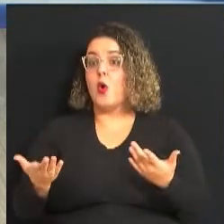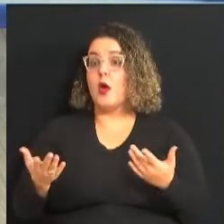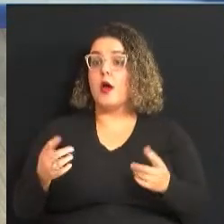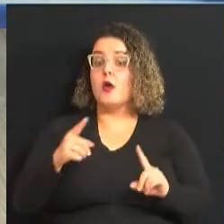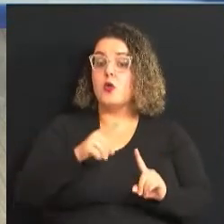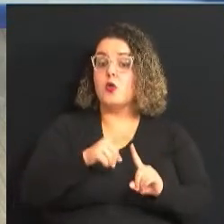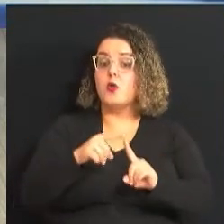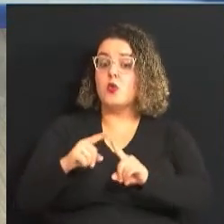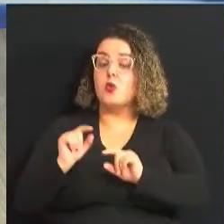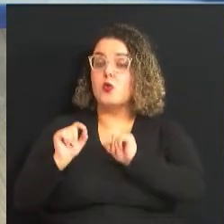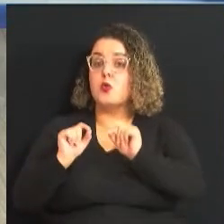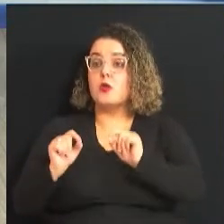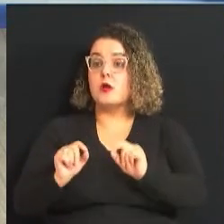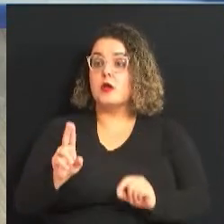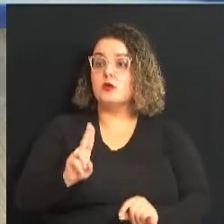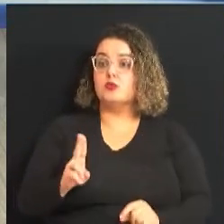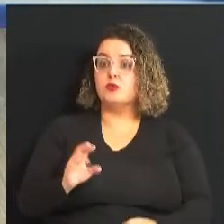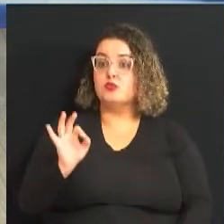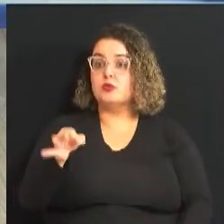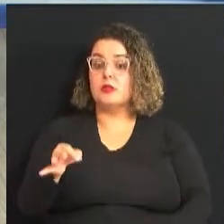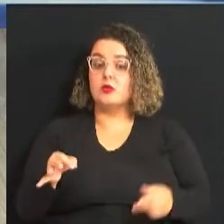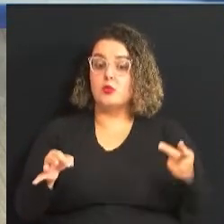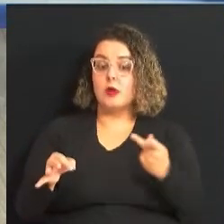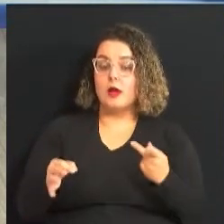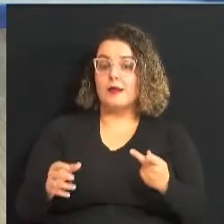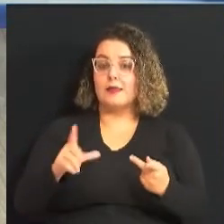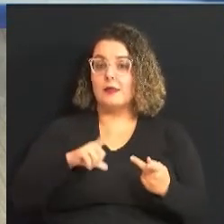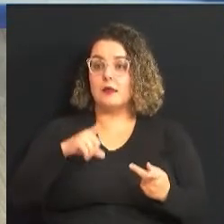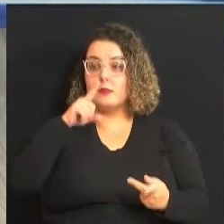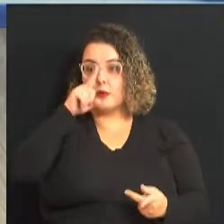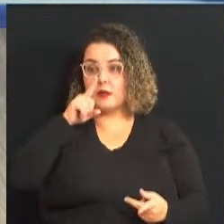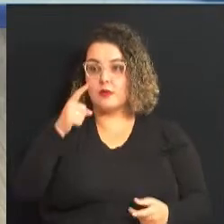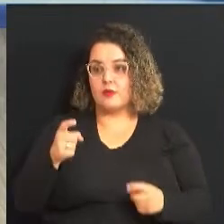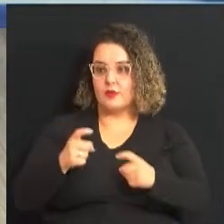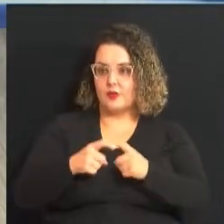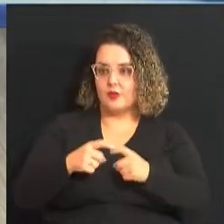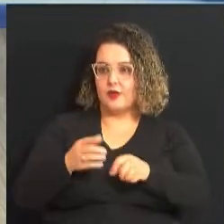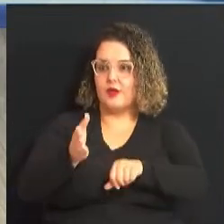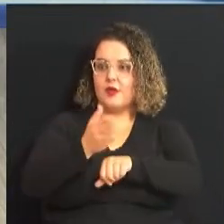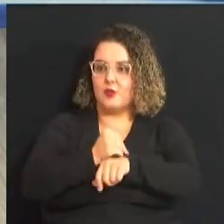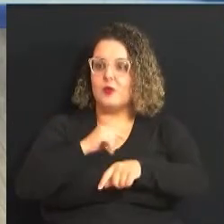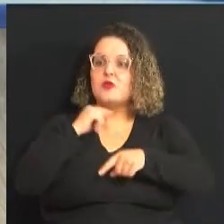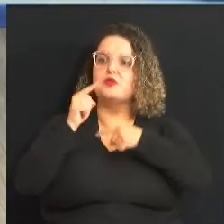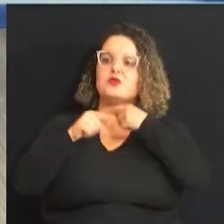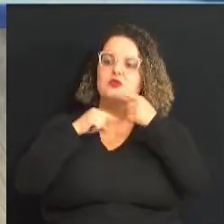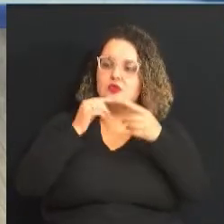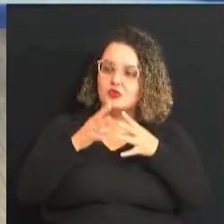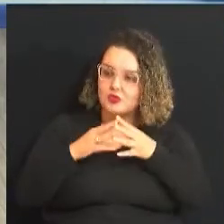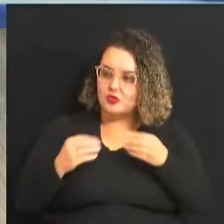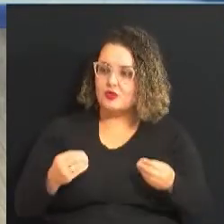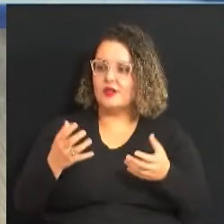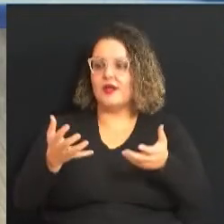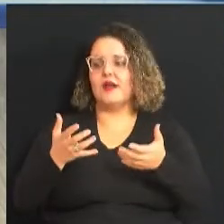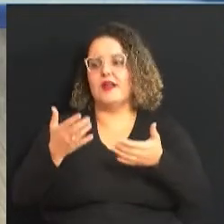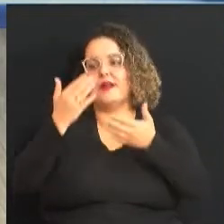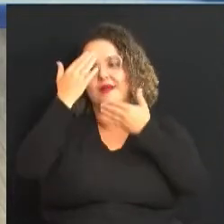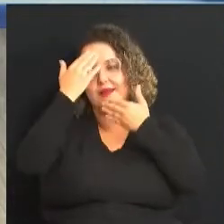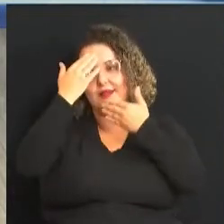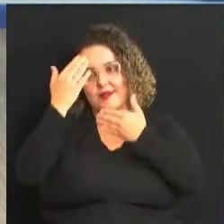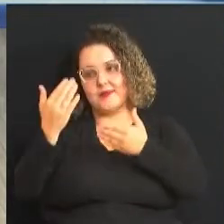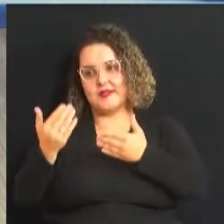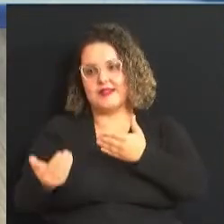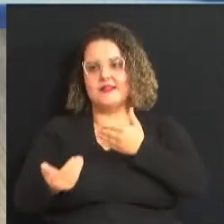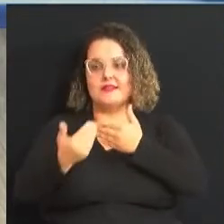utilizar, qual é o certo, o errado, tem perigo ou não? Doutora, antes de tirar as nossas dúvidas, eu quero agradecer a sua